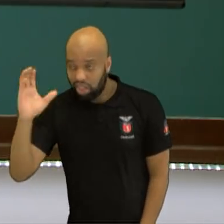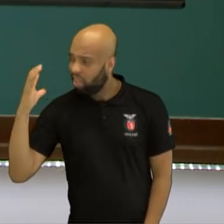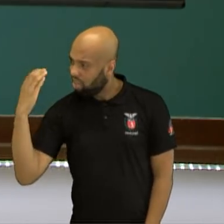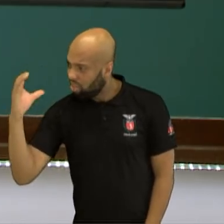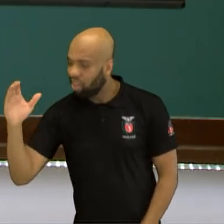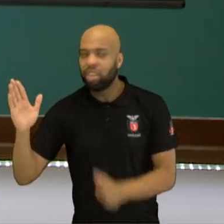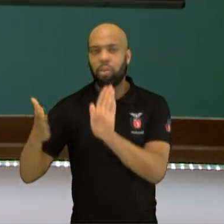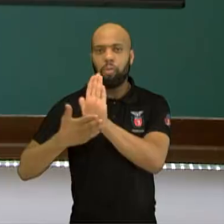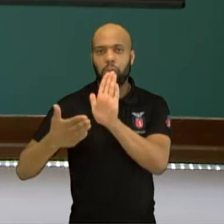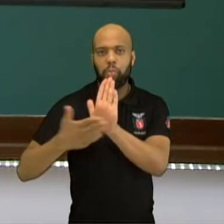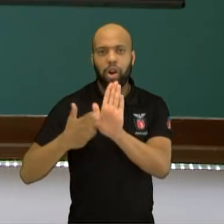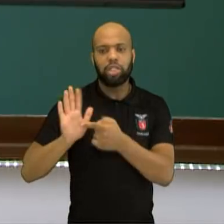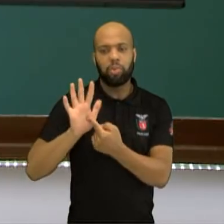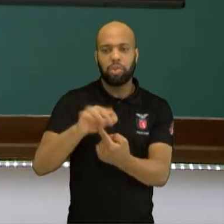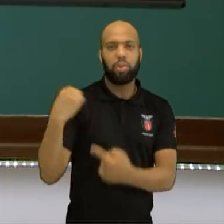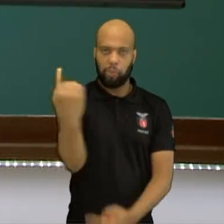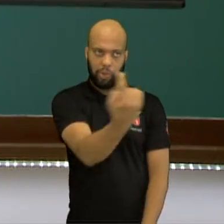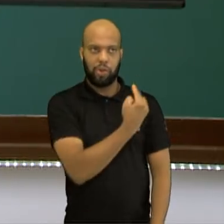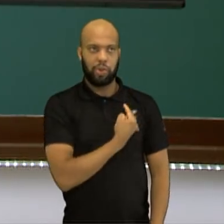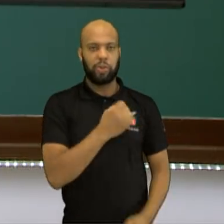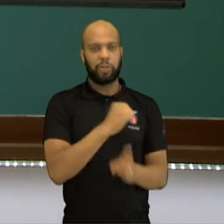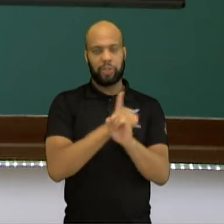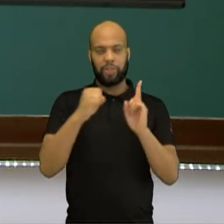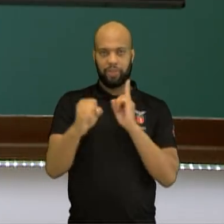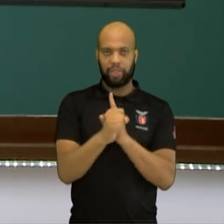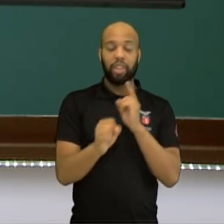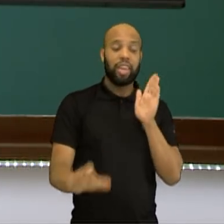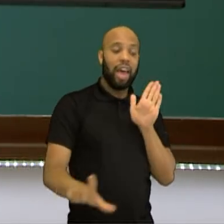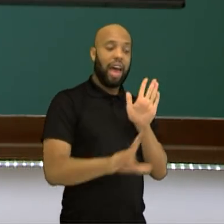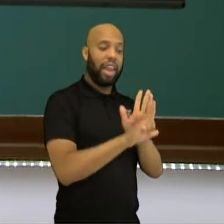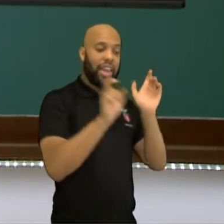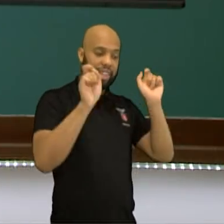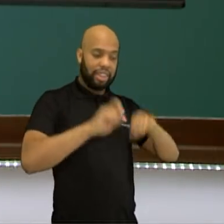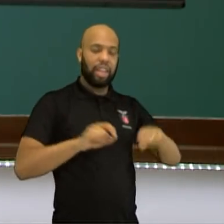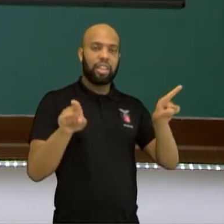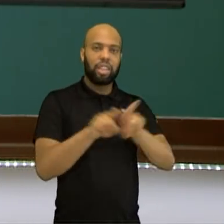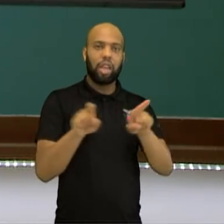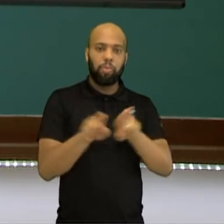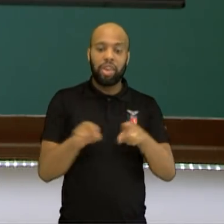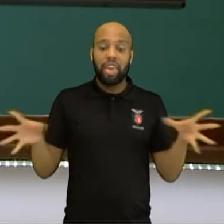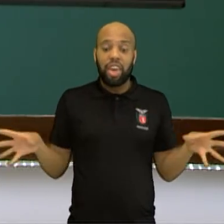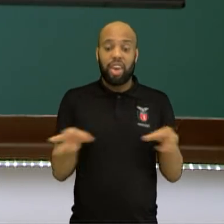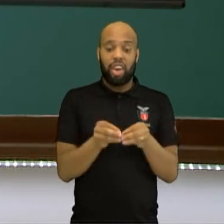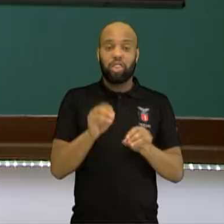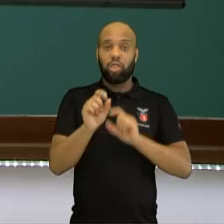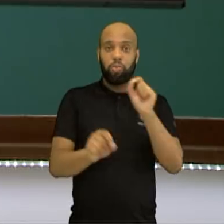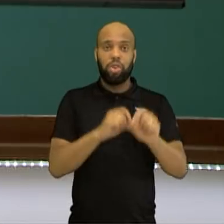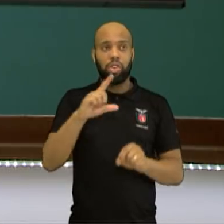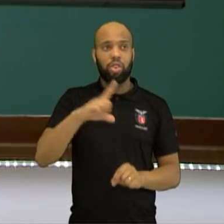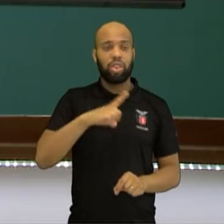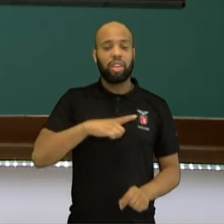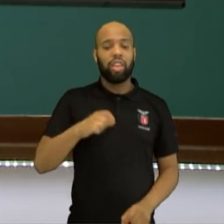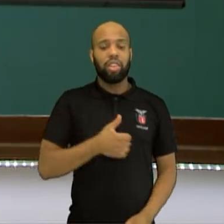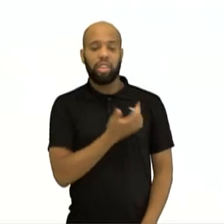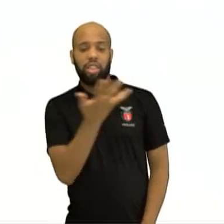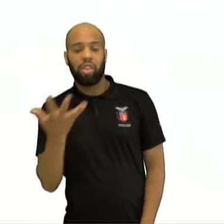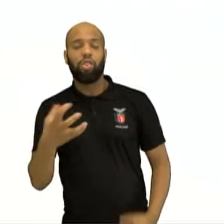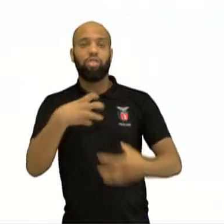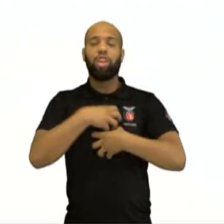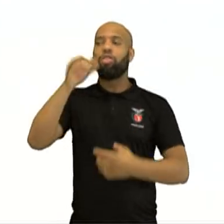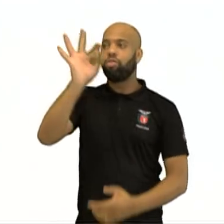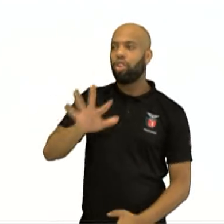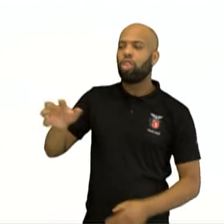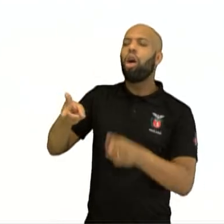propõem trazer para nós. As leis permitem resumir uma significativa quantia de